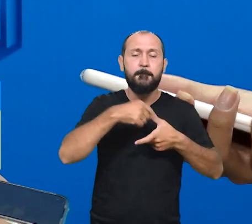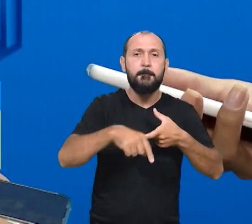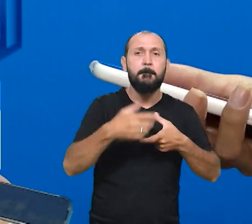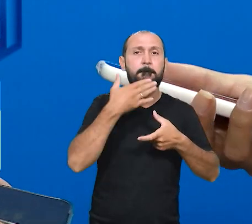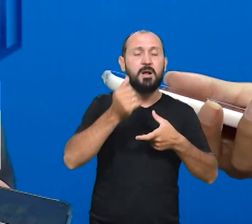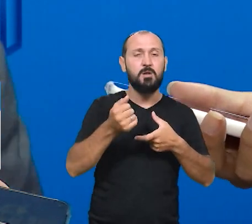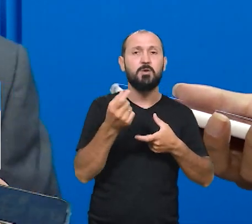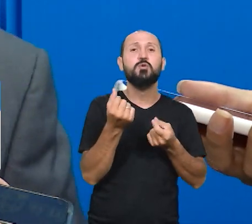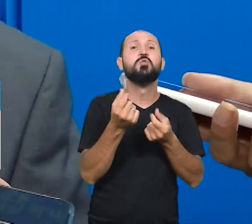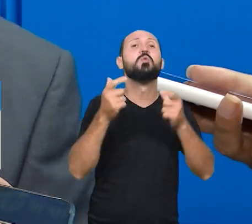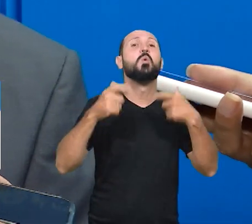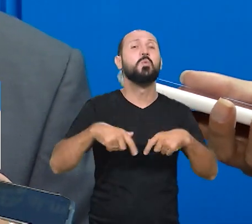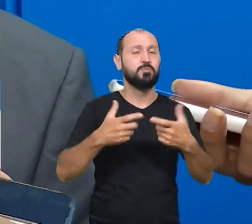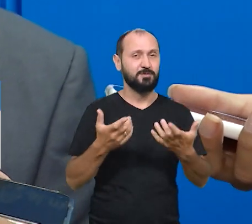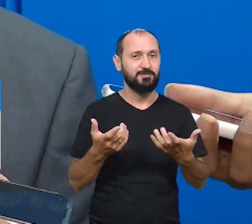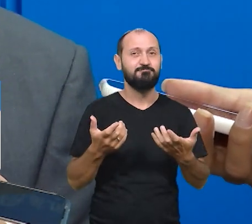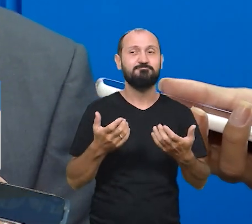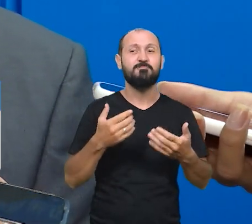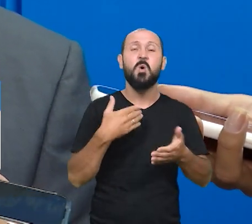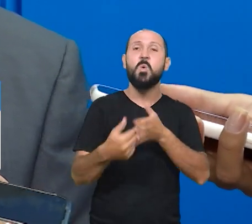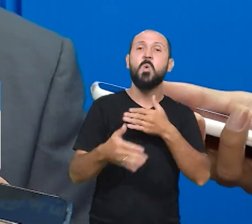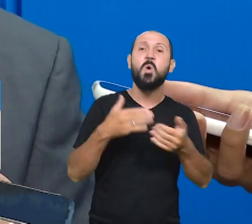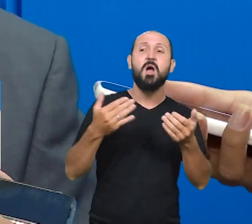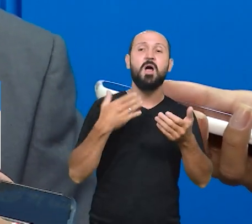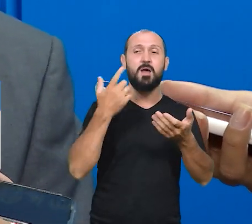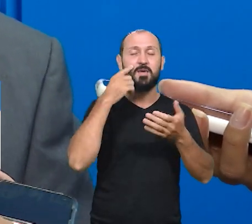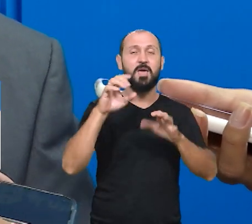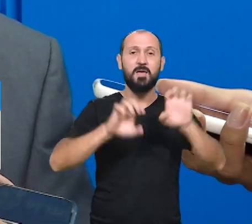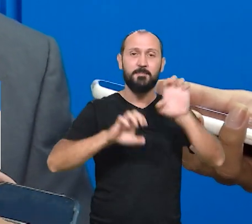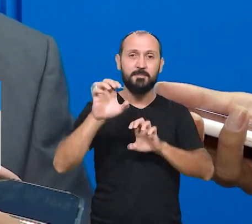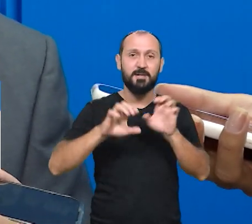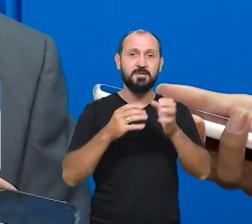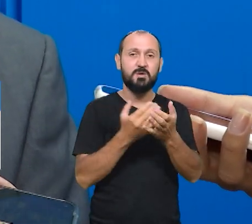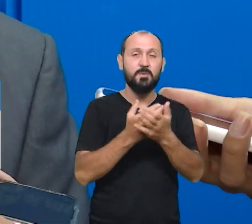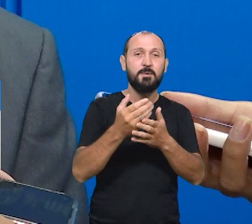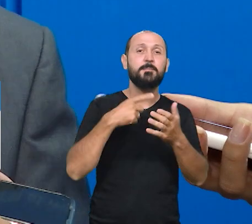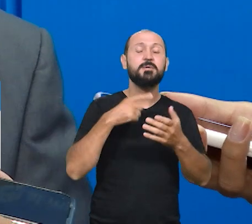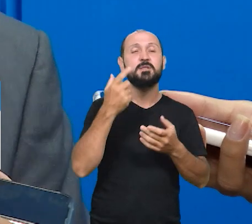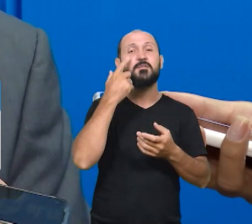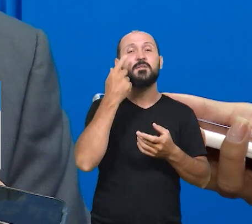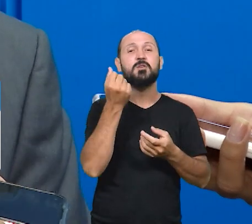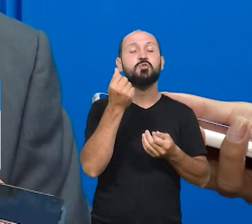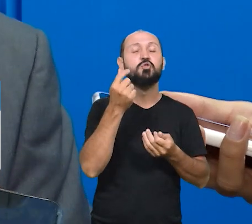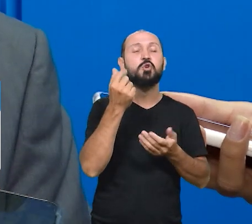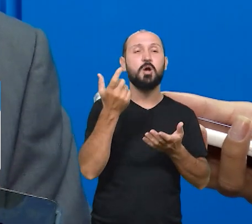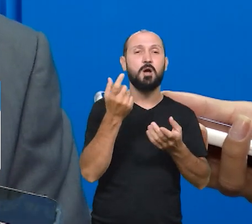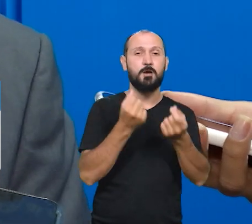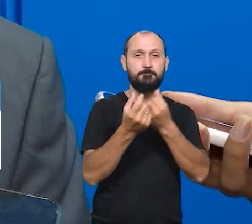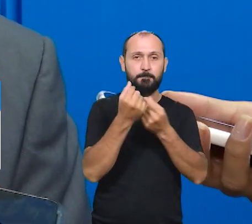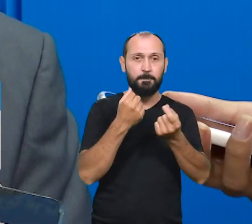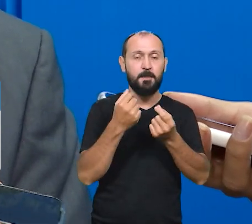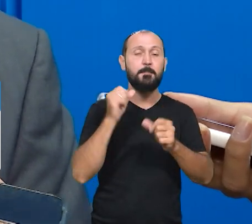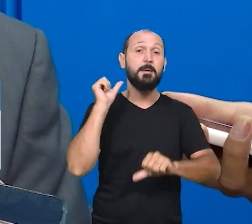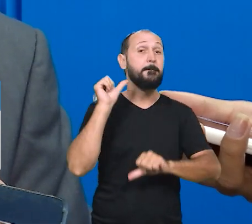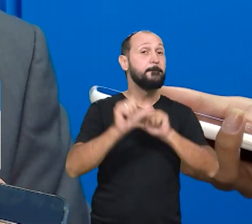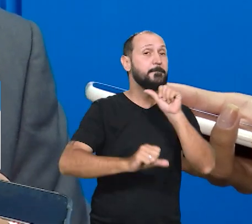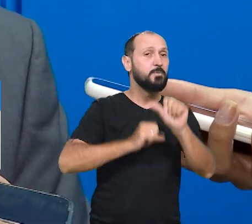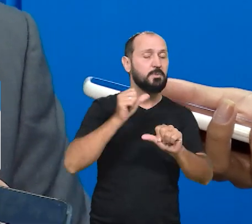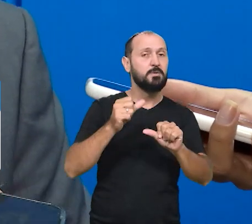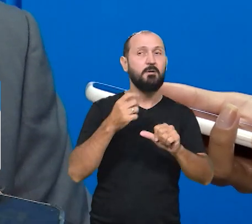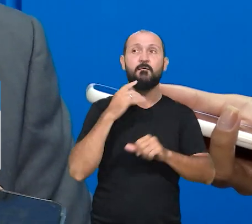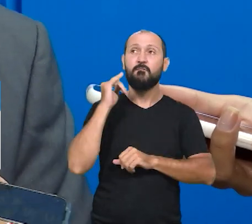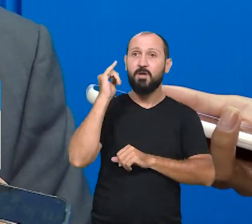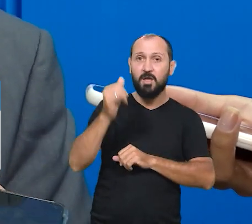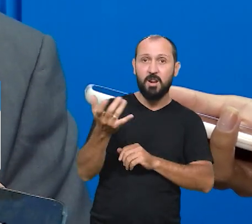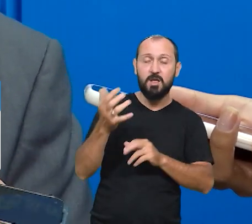onde vai sair o dinheiro? Entendeu? Qualquer empresa que assuma uma concessão dessa tem que ter viabilidade econômica. E para